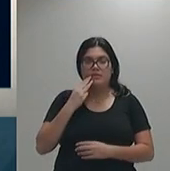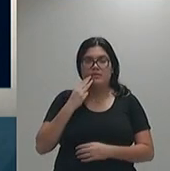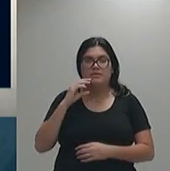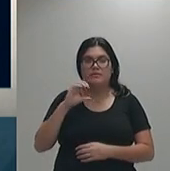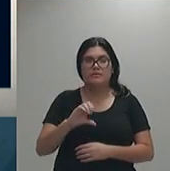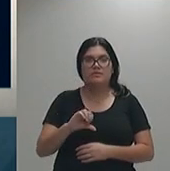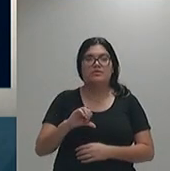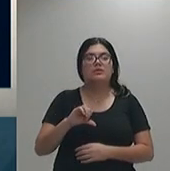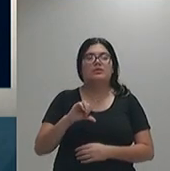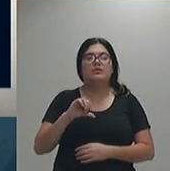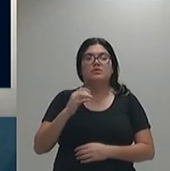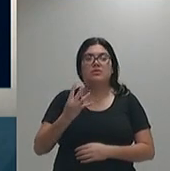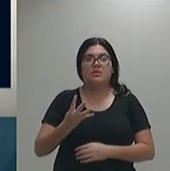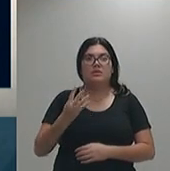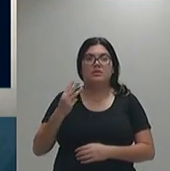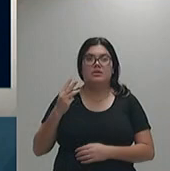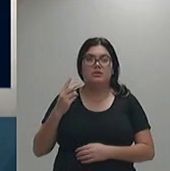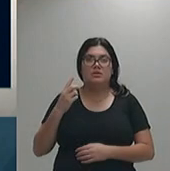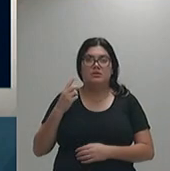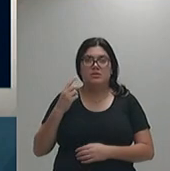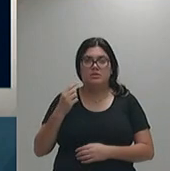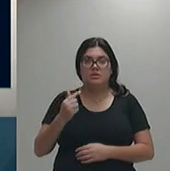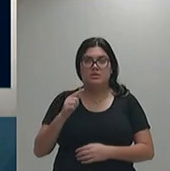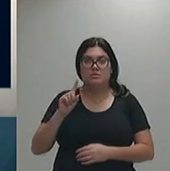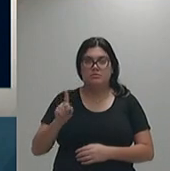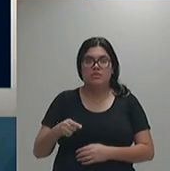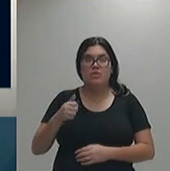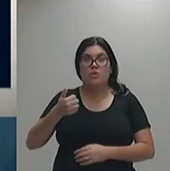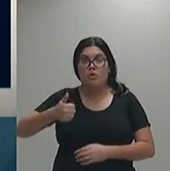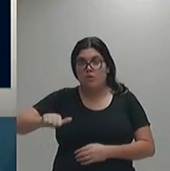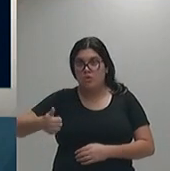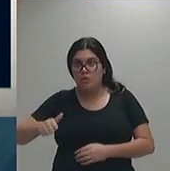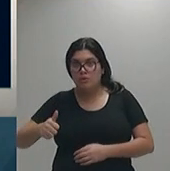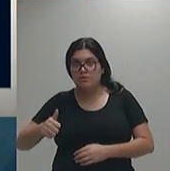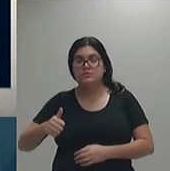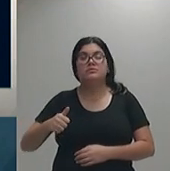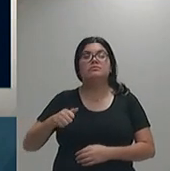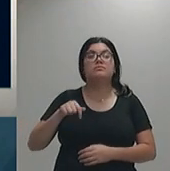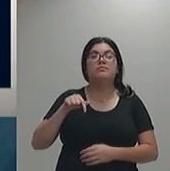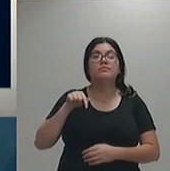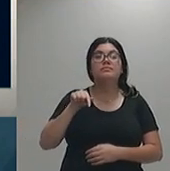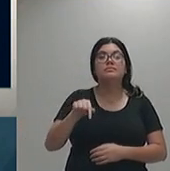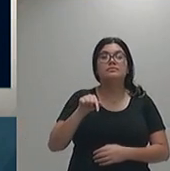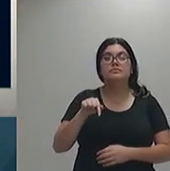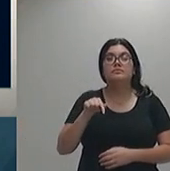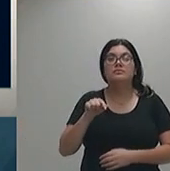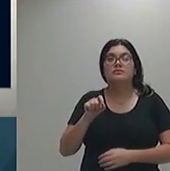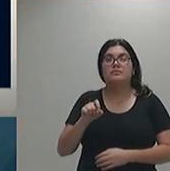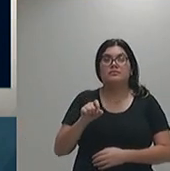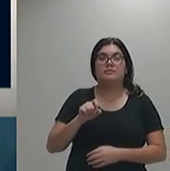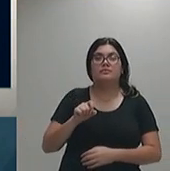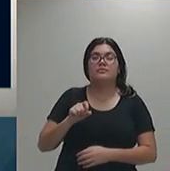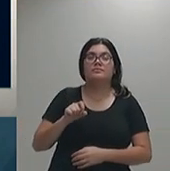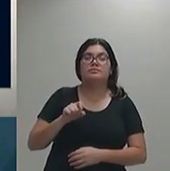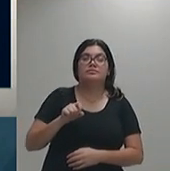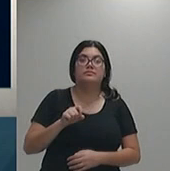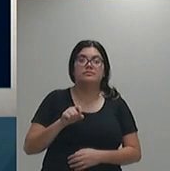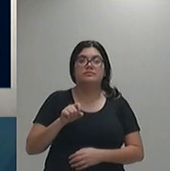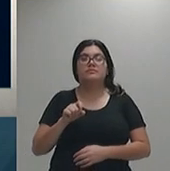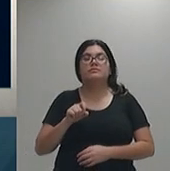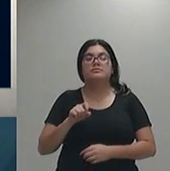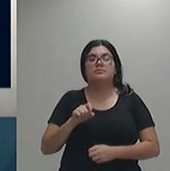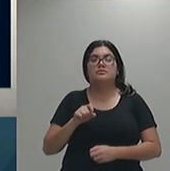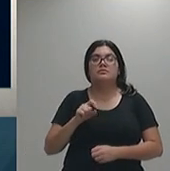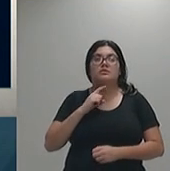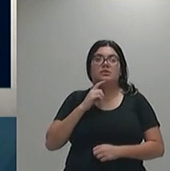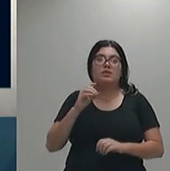947 1011 nesse caso me de Salomão e nesse caso nenhuma das